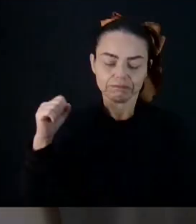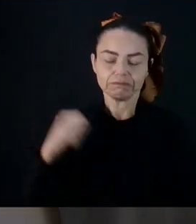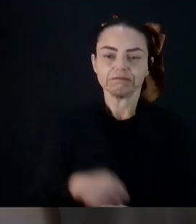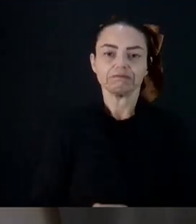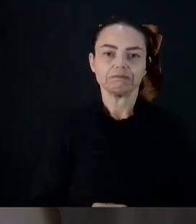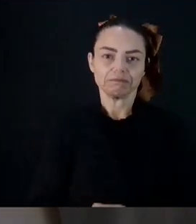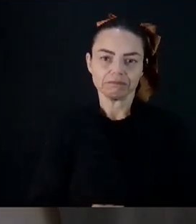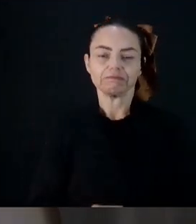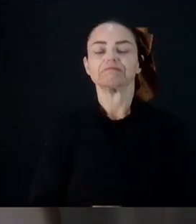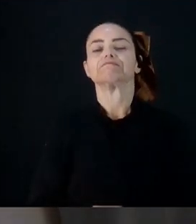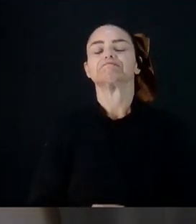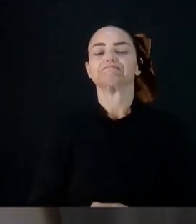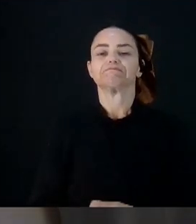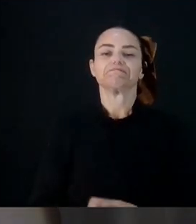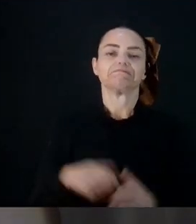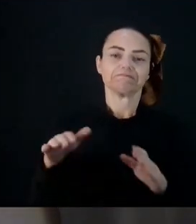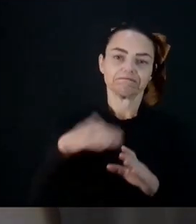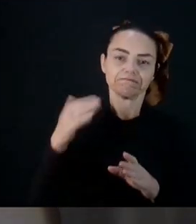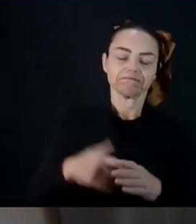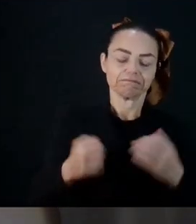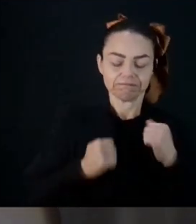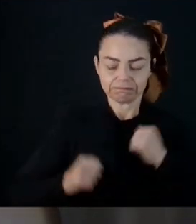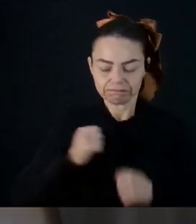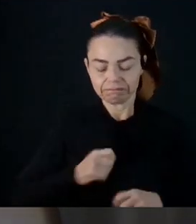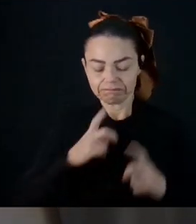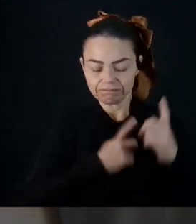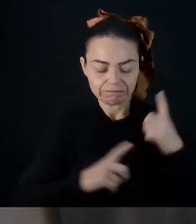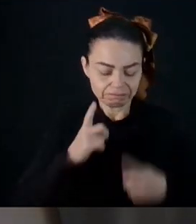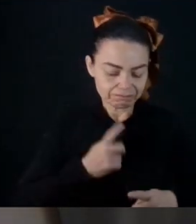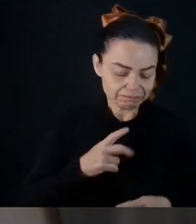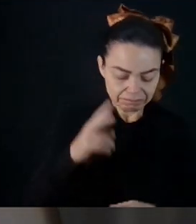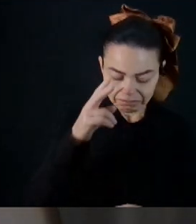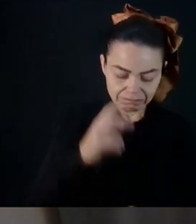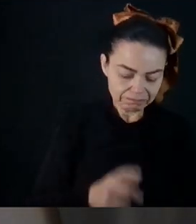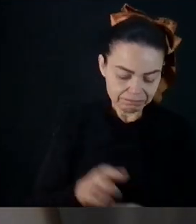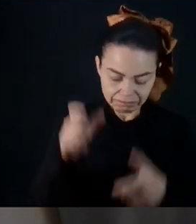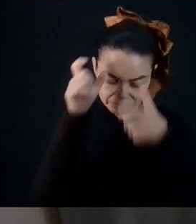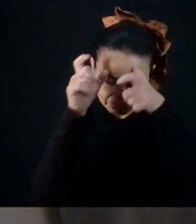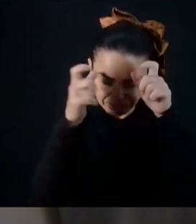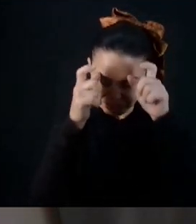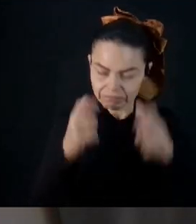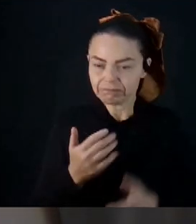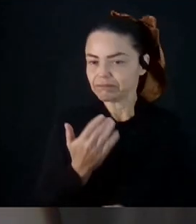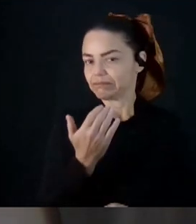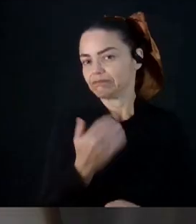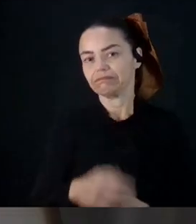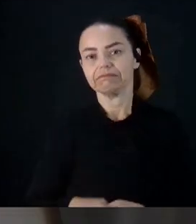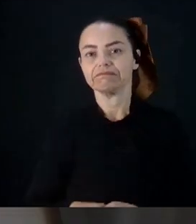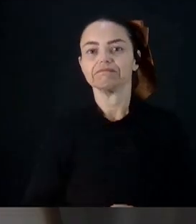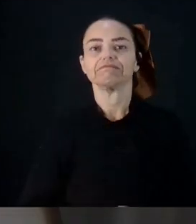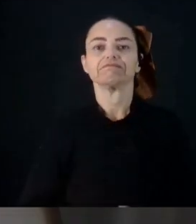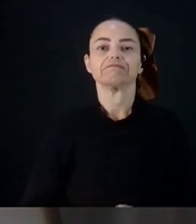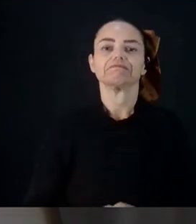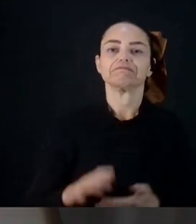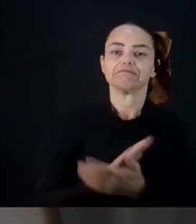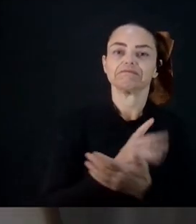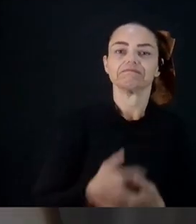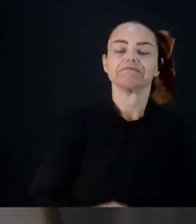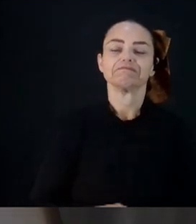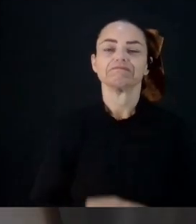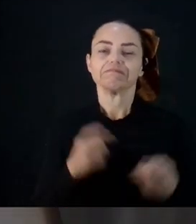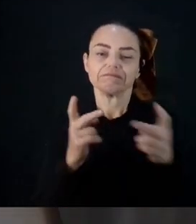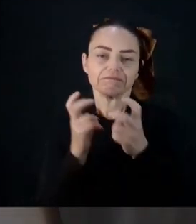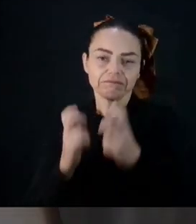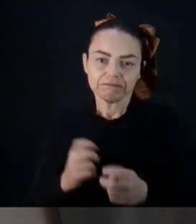mais casos de ansiedade, depressão, os transtornos alimentares, né? Em alguns casos, a gente vai percebendo que